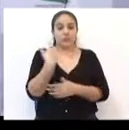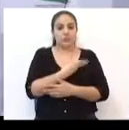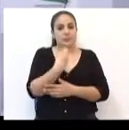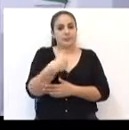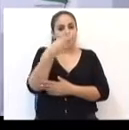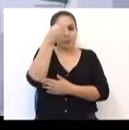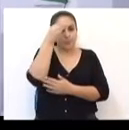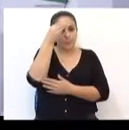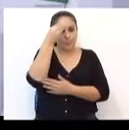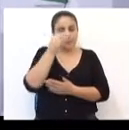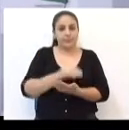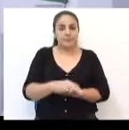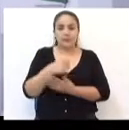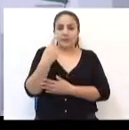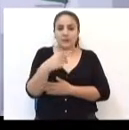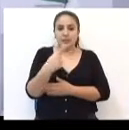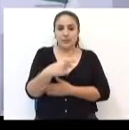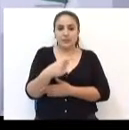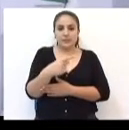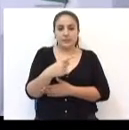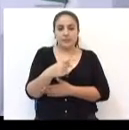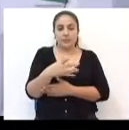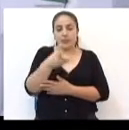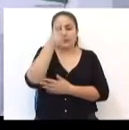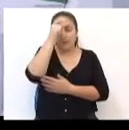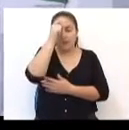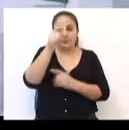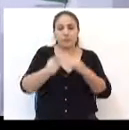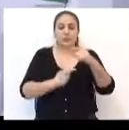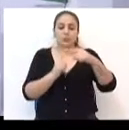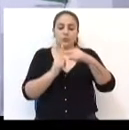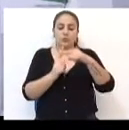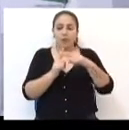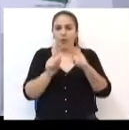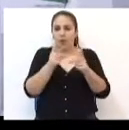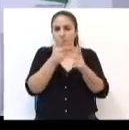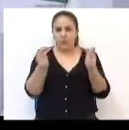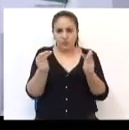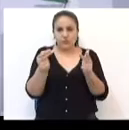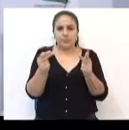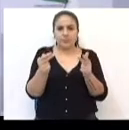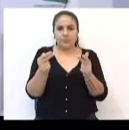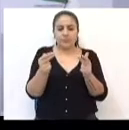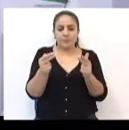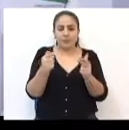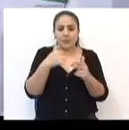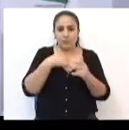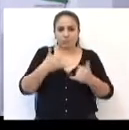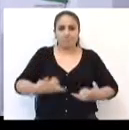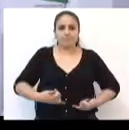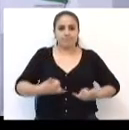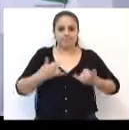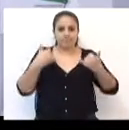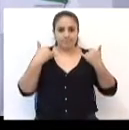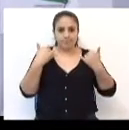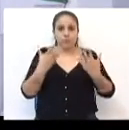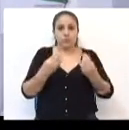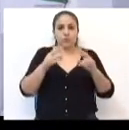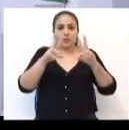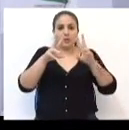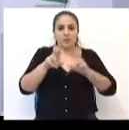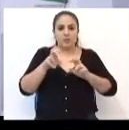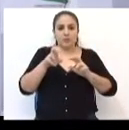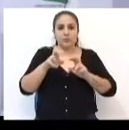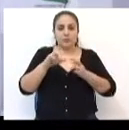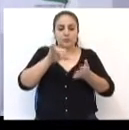respeitar. Então, esse foi um balanço muito positivo. Algumas coisas que me orgulha muito é a questão